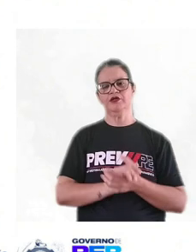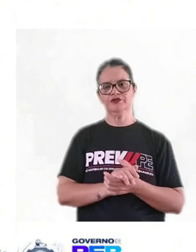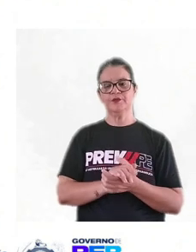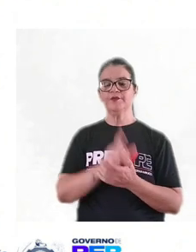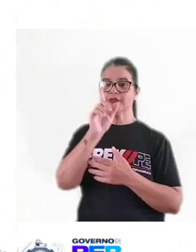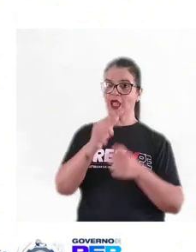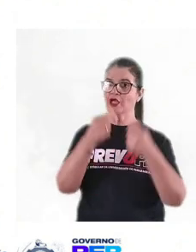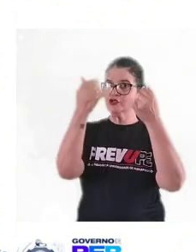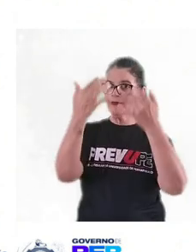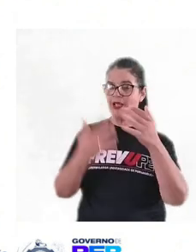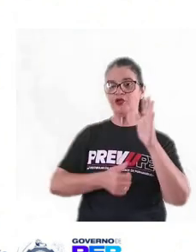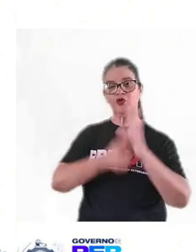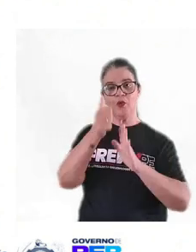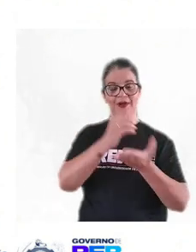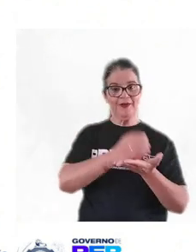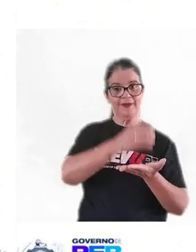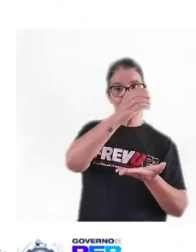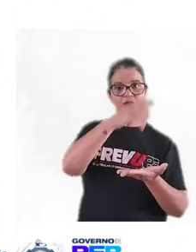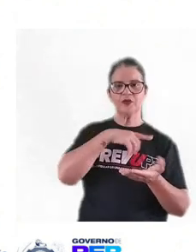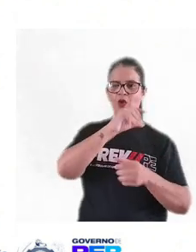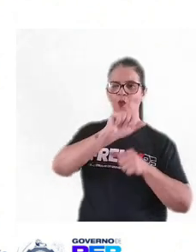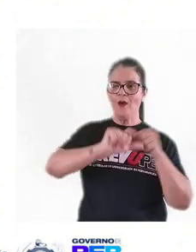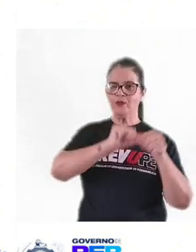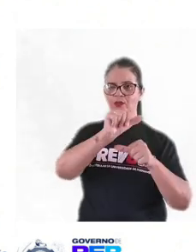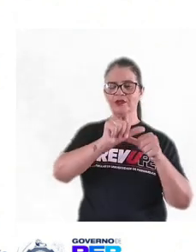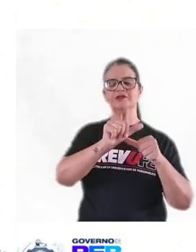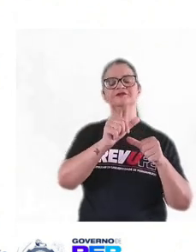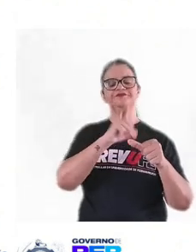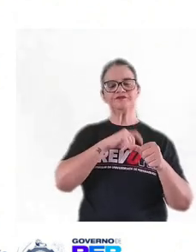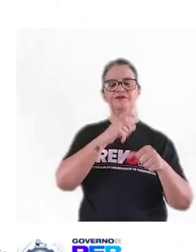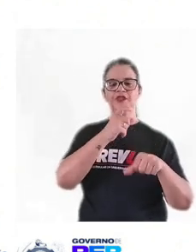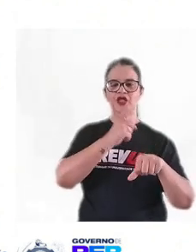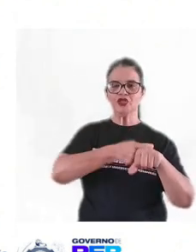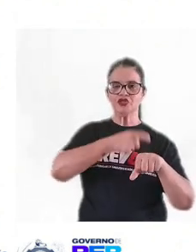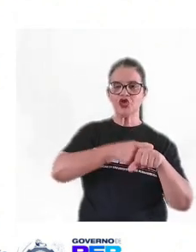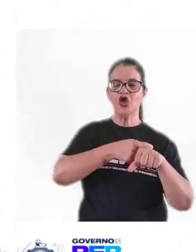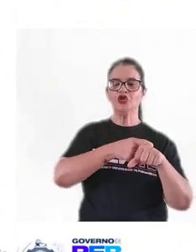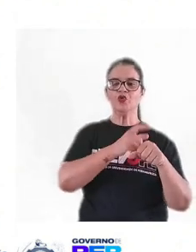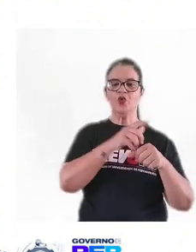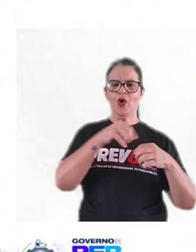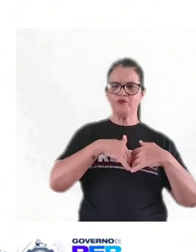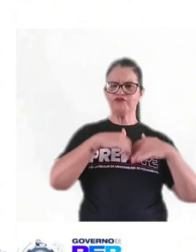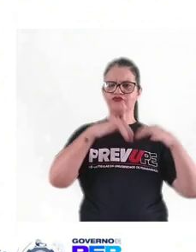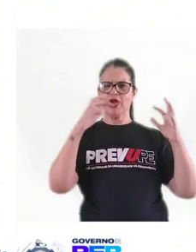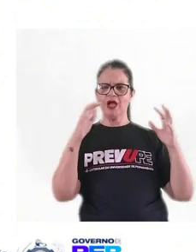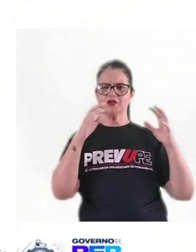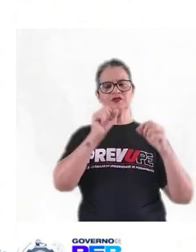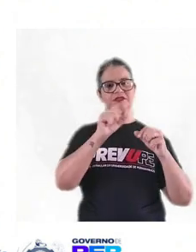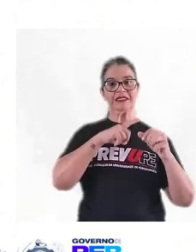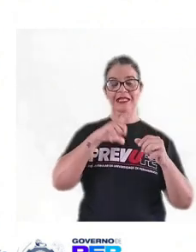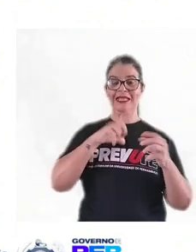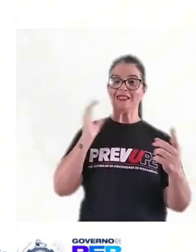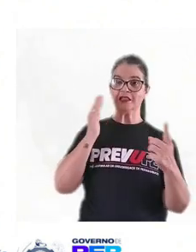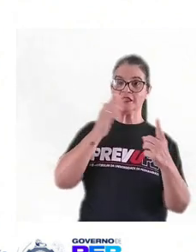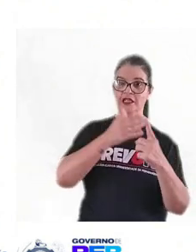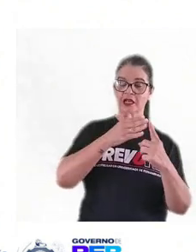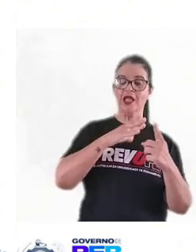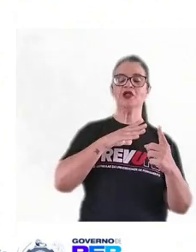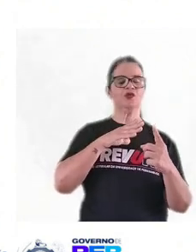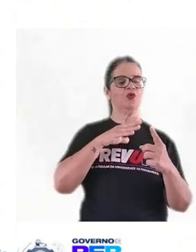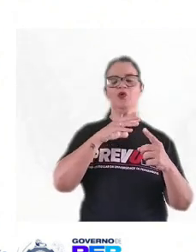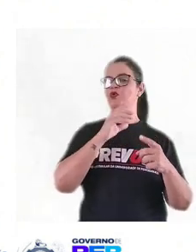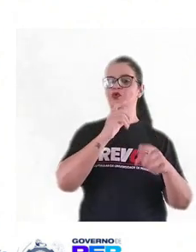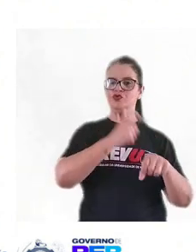é dito que no primeiro tubo de ensaio há uma mudança de fase de sólido para gasoso se há uma mudança de fase direta de sólido para